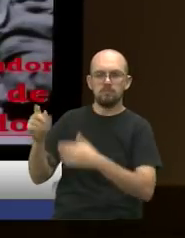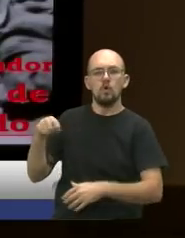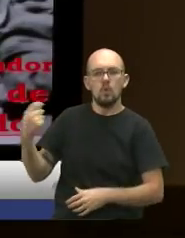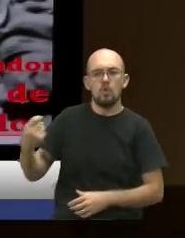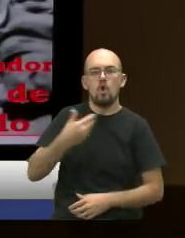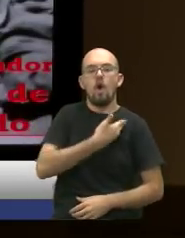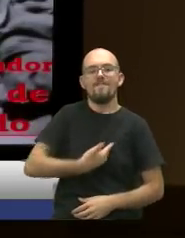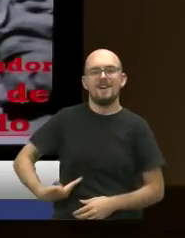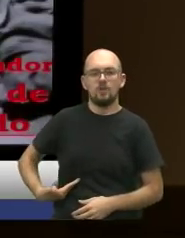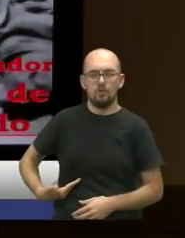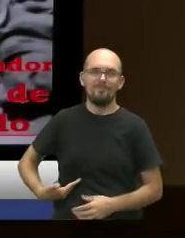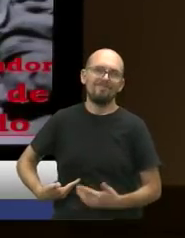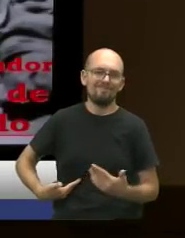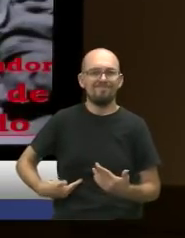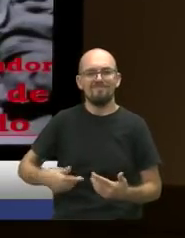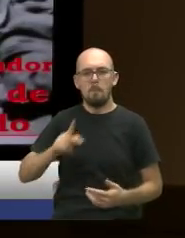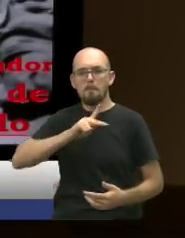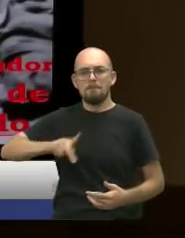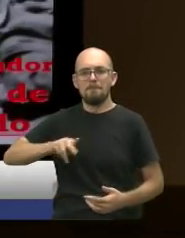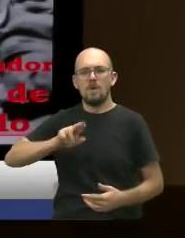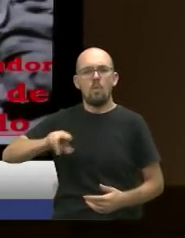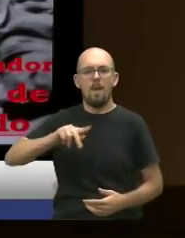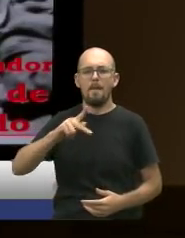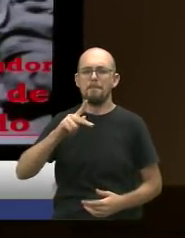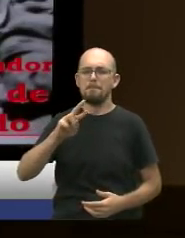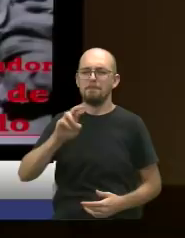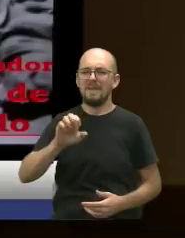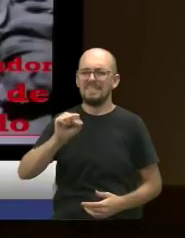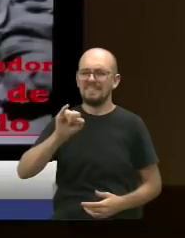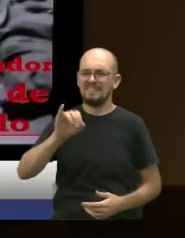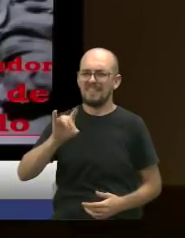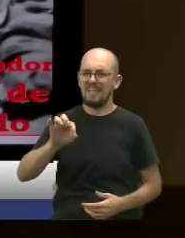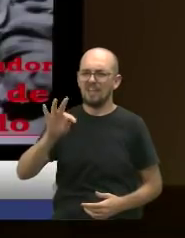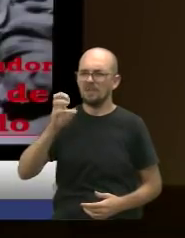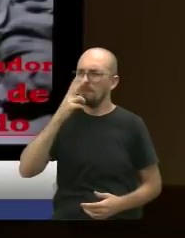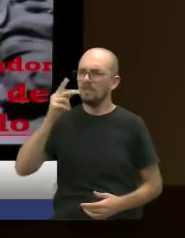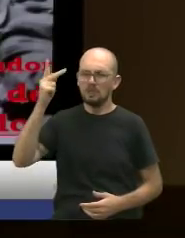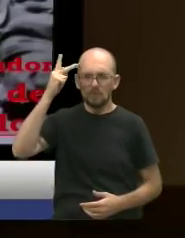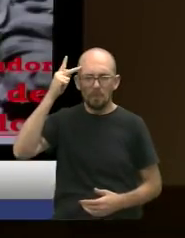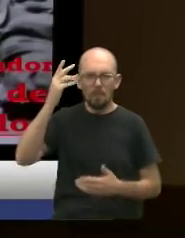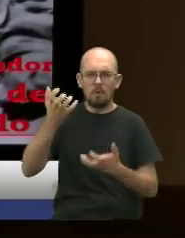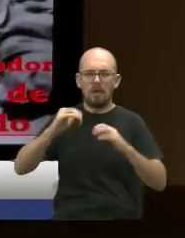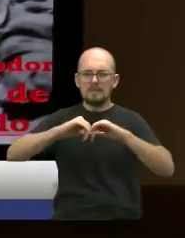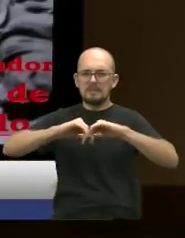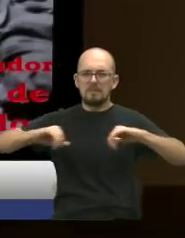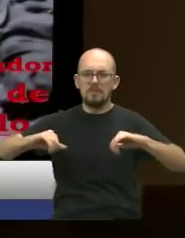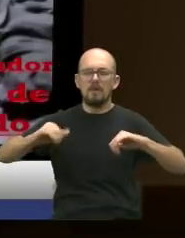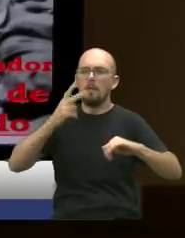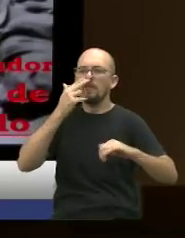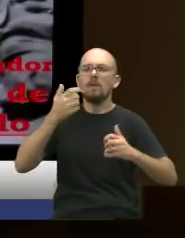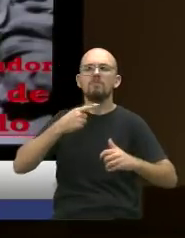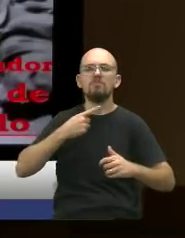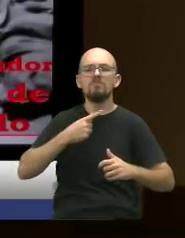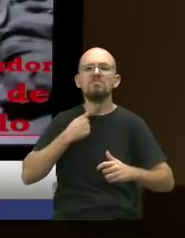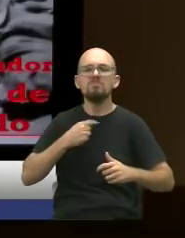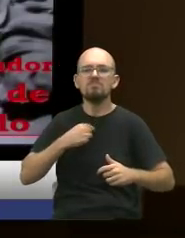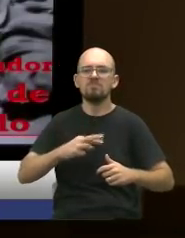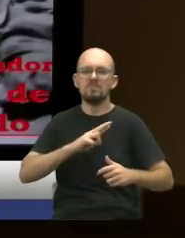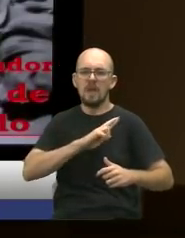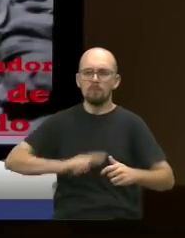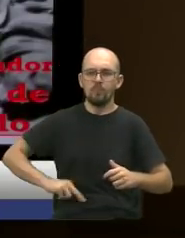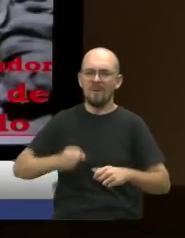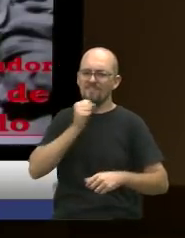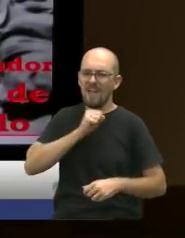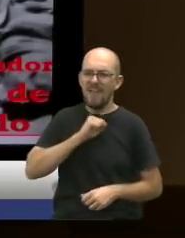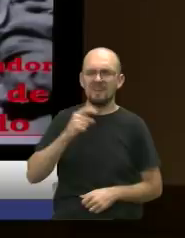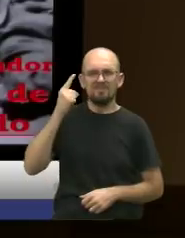Vamos chamar de presidente? Não. Dá a impressão que São Paulo quer se separar, ou que São Paulo tem saudade da República Velha? Vamos chamar de interventor? Não. Dá a